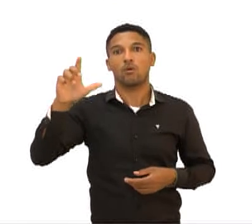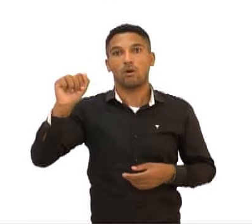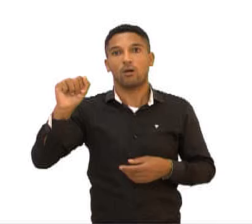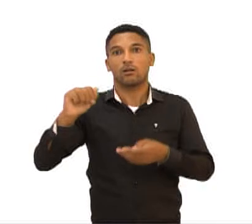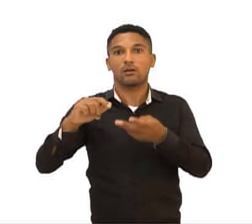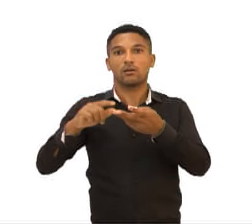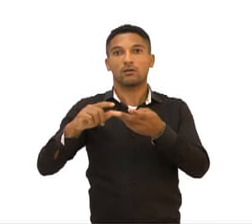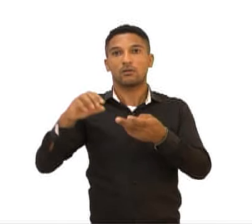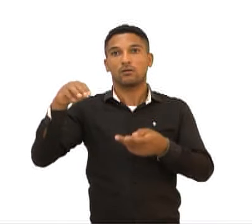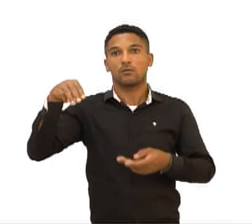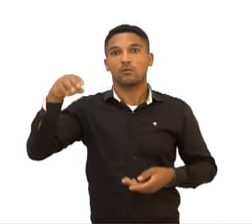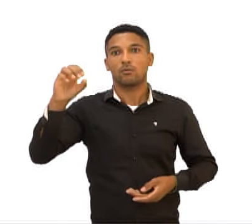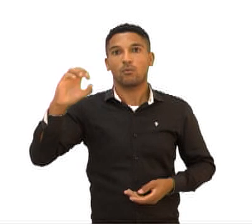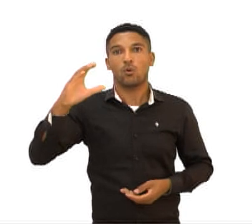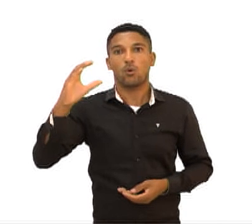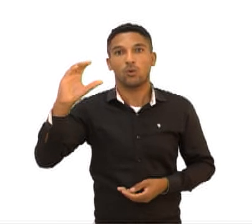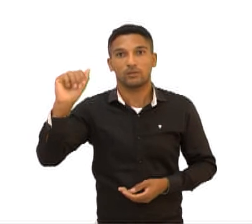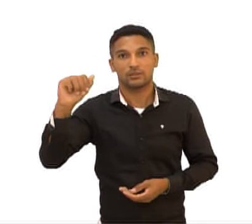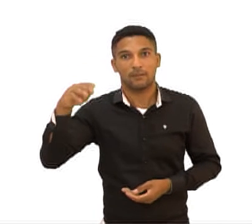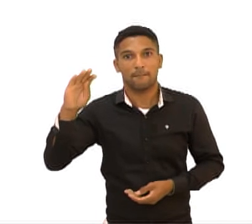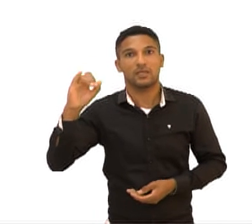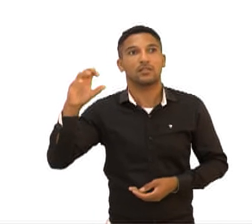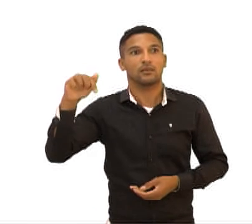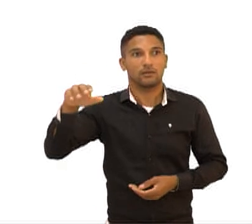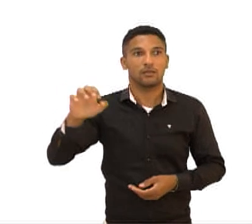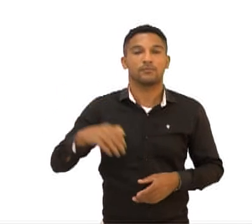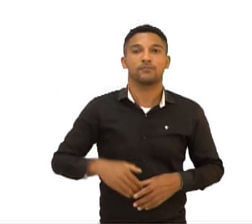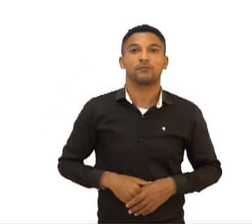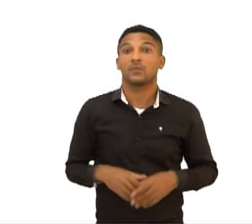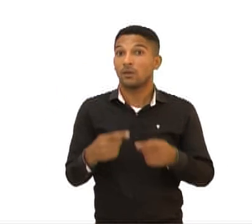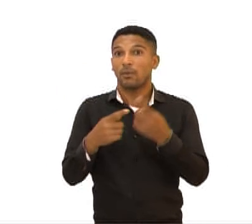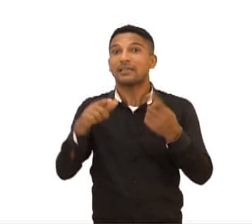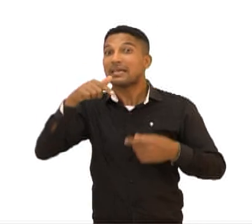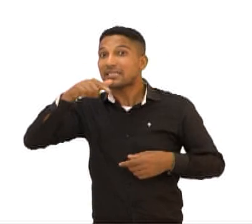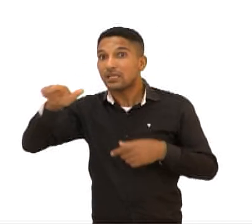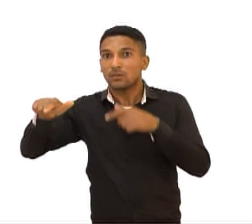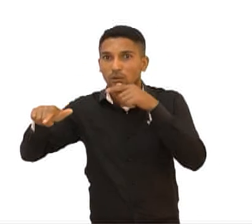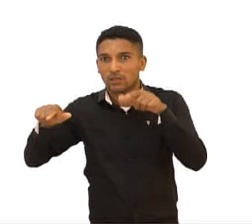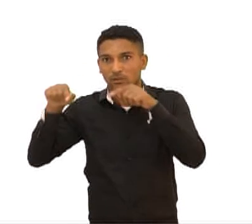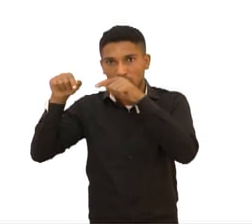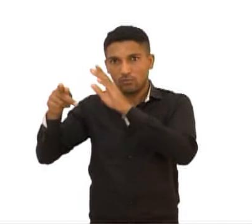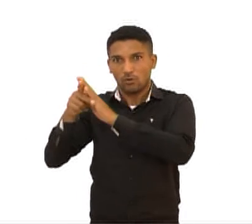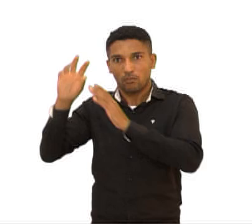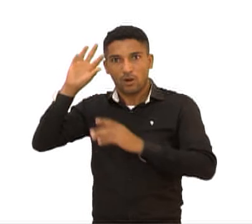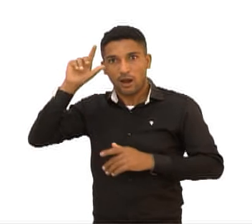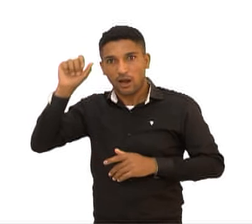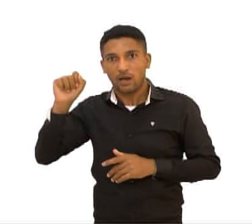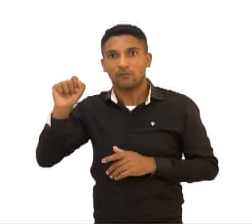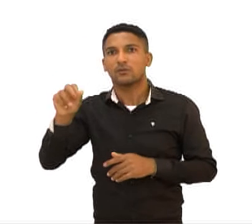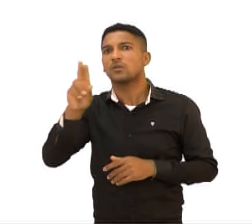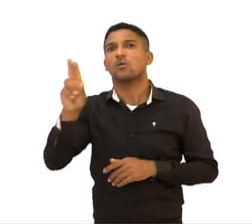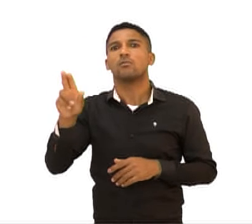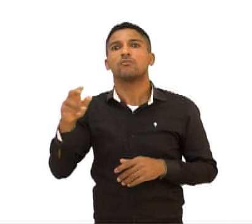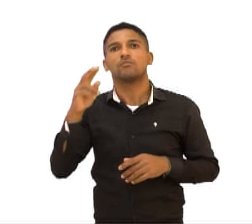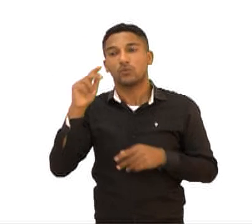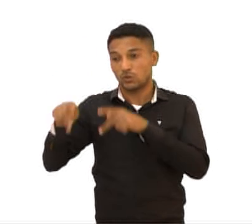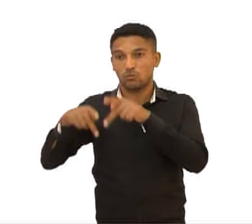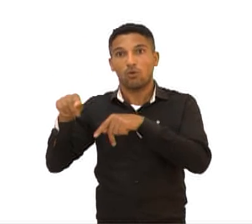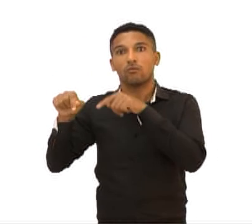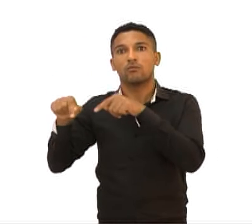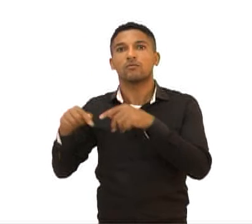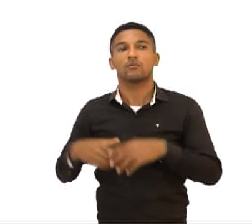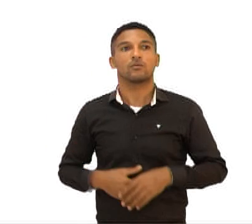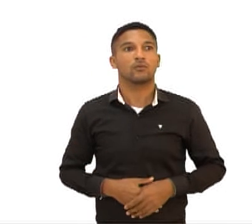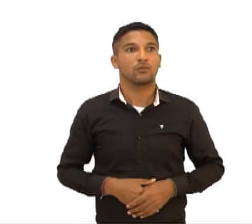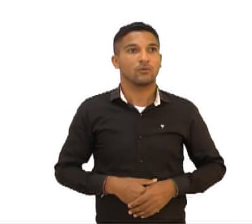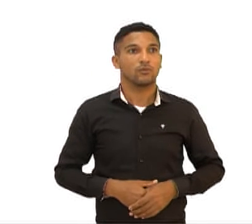falam essas línguas são chamados A. Bantus, B. Mbanza longos,